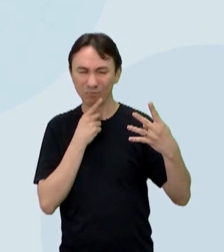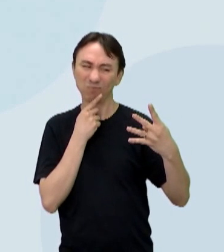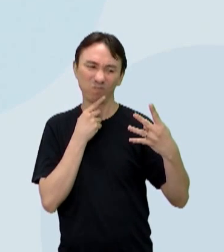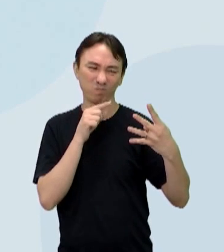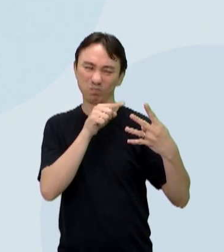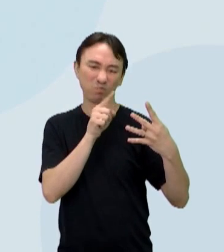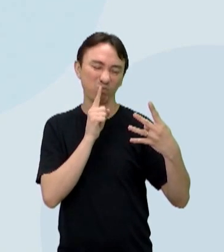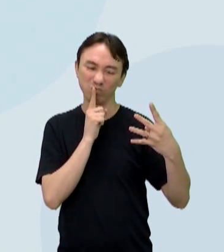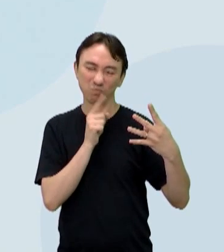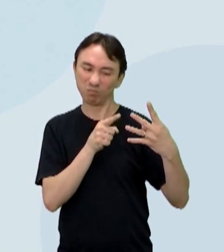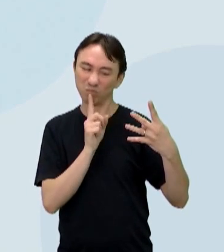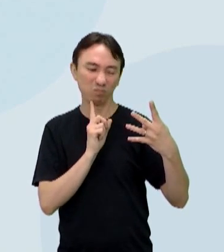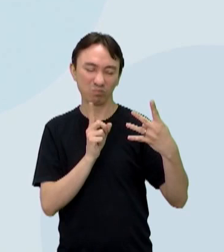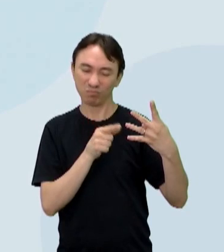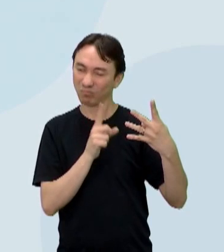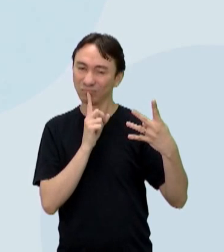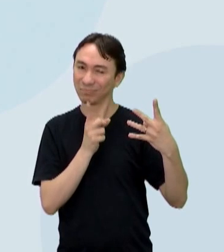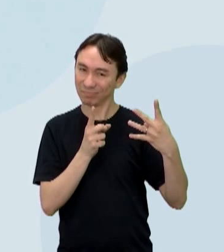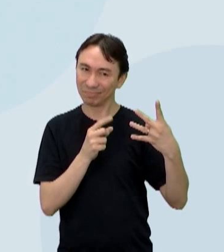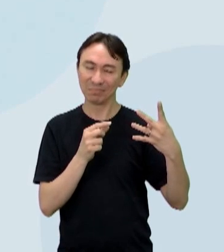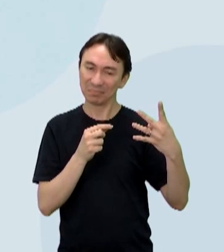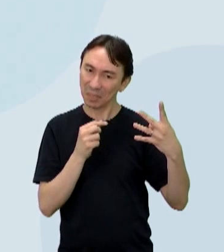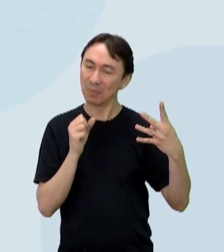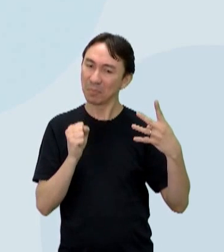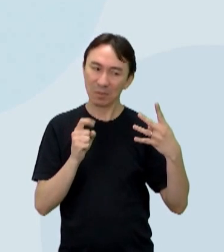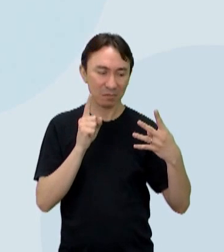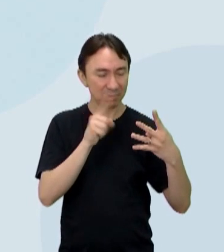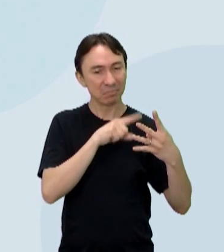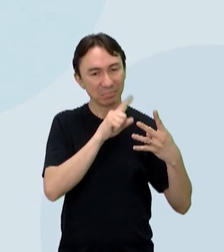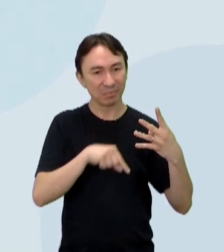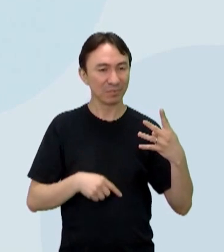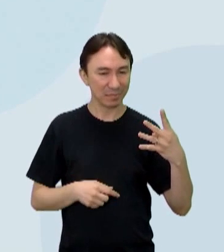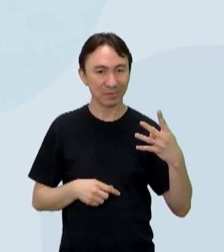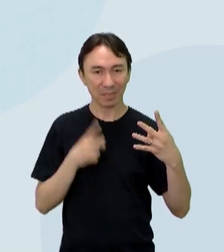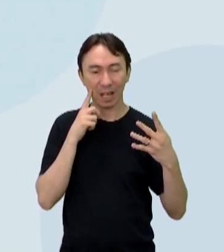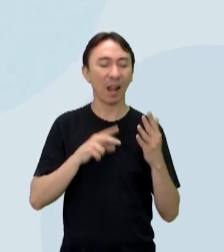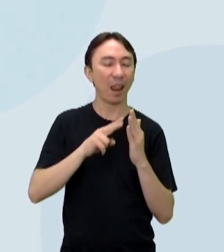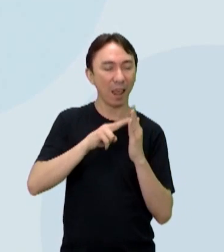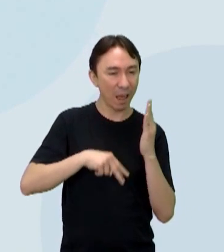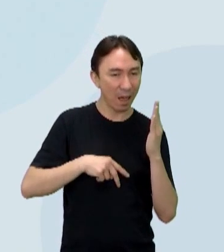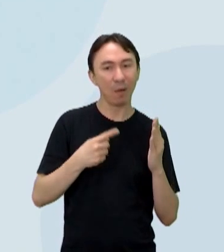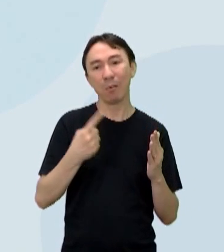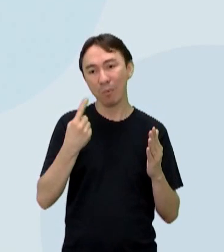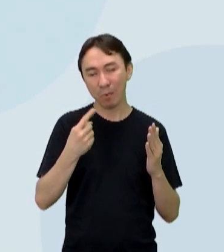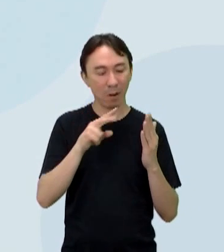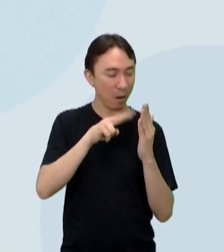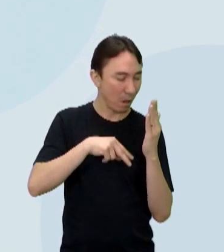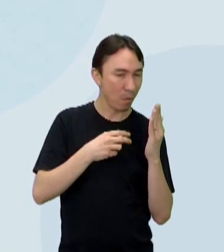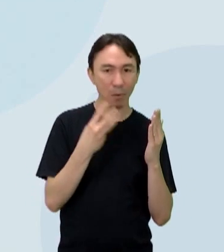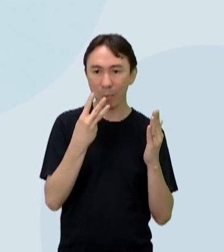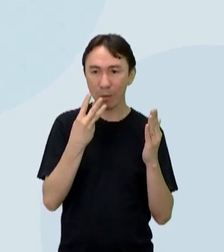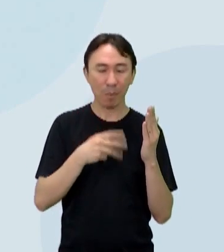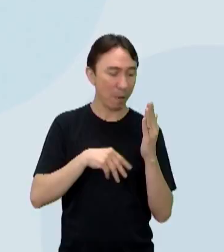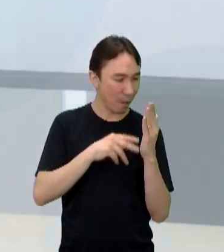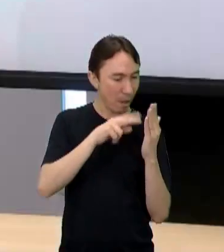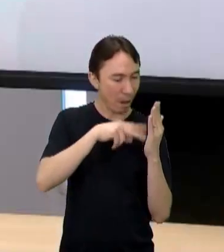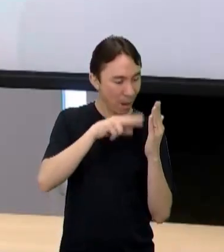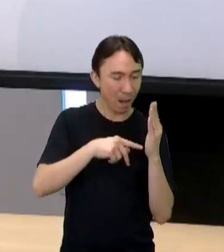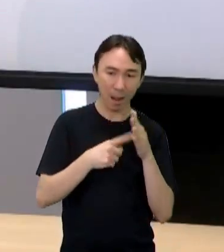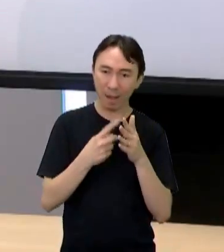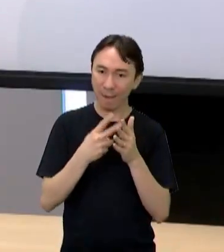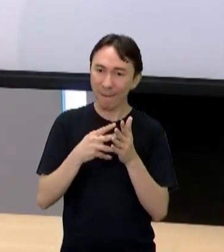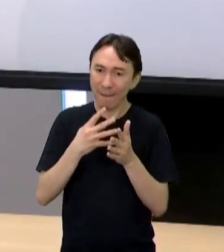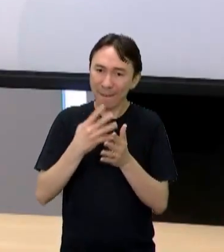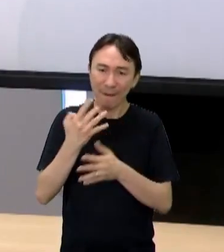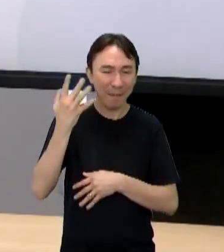não, essa aqui não é de forma alguma. E aí, com a segunda leitura e a terceira leitura, vocês vão confirmar e buscar aí a